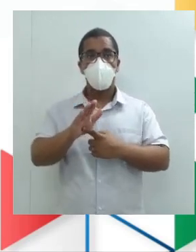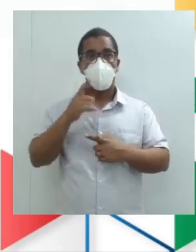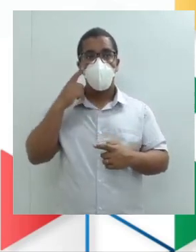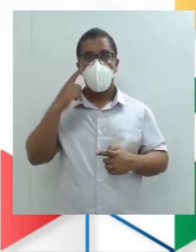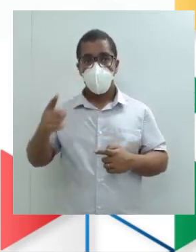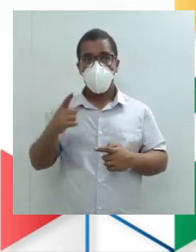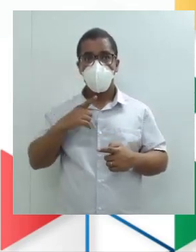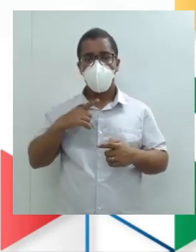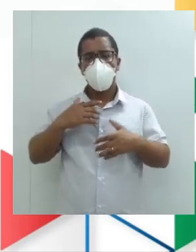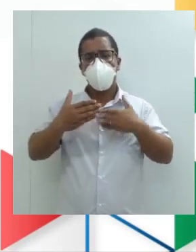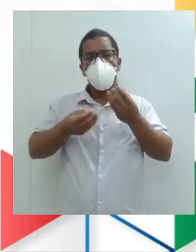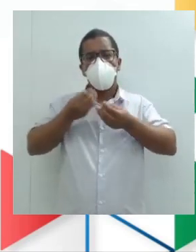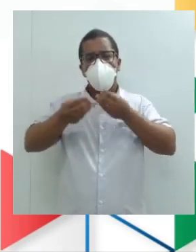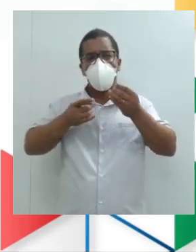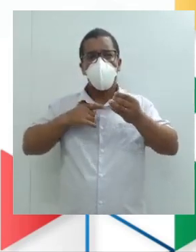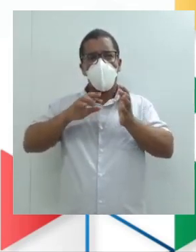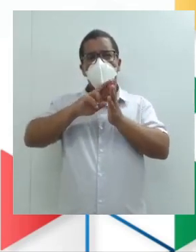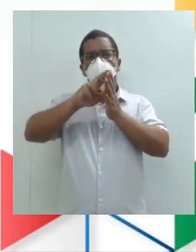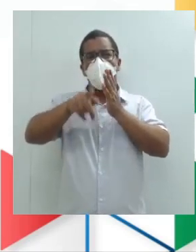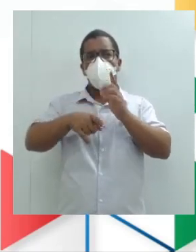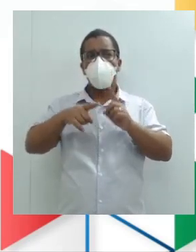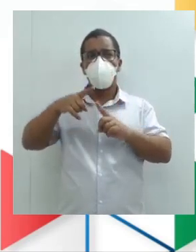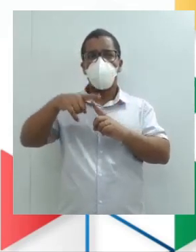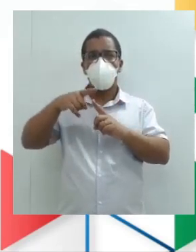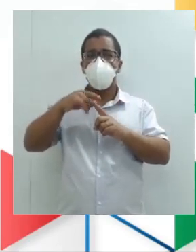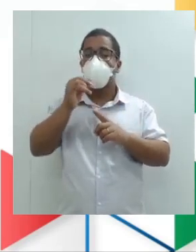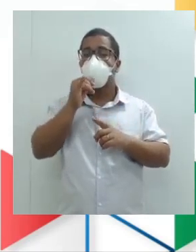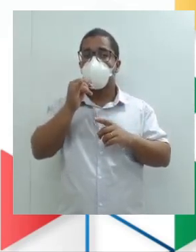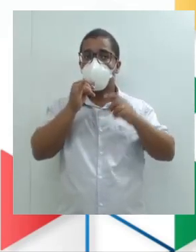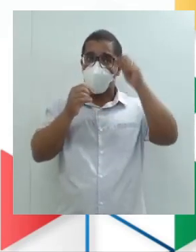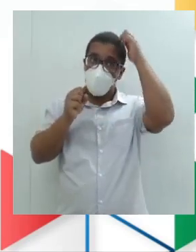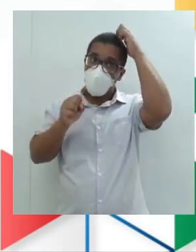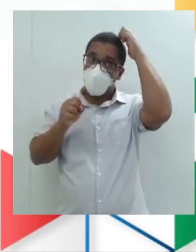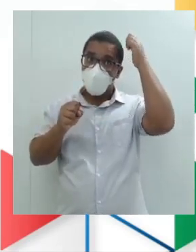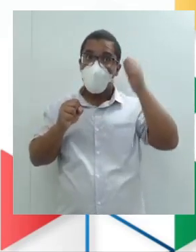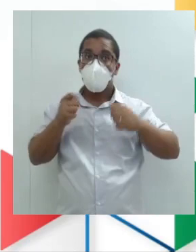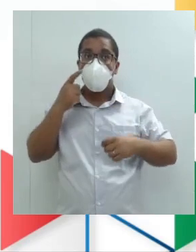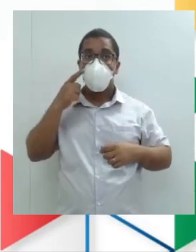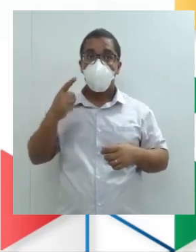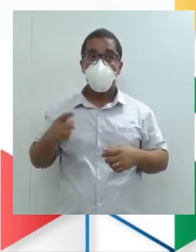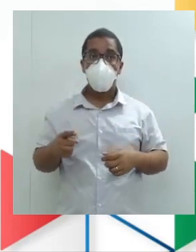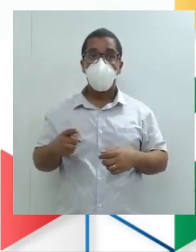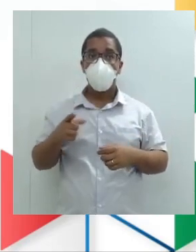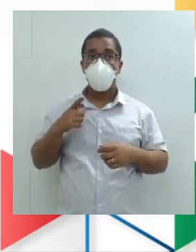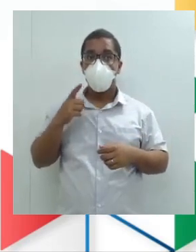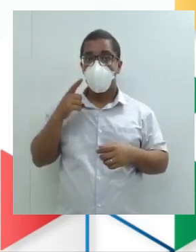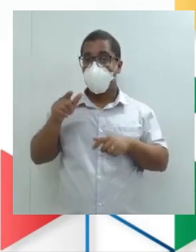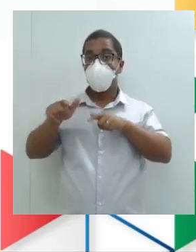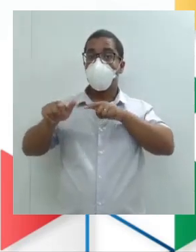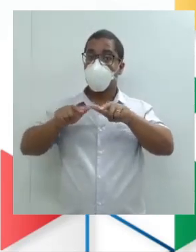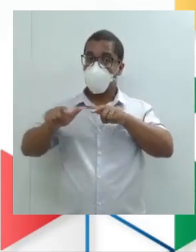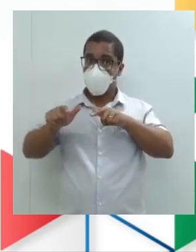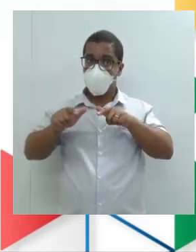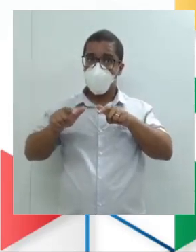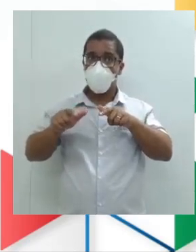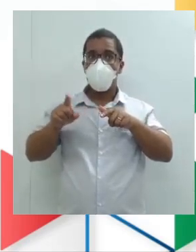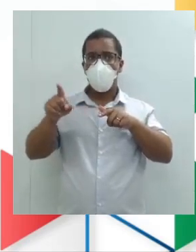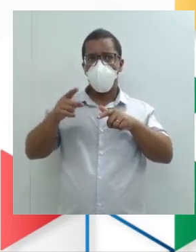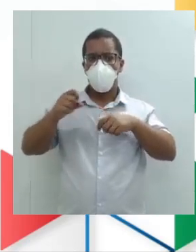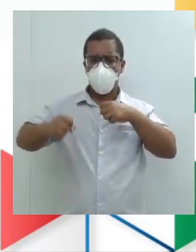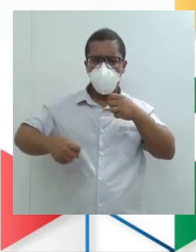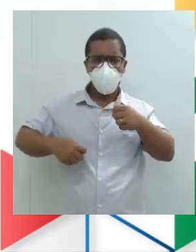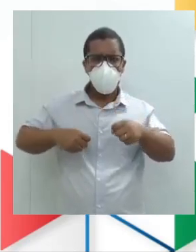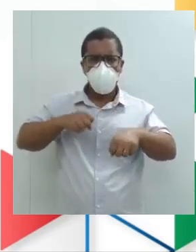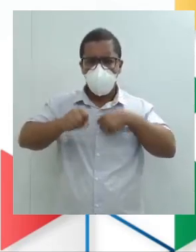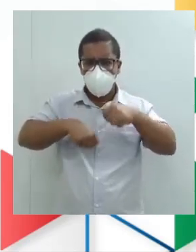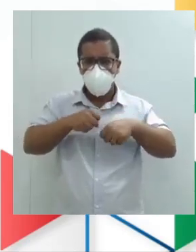atletismo vivenciado de várias formas. Então, por exemplo, a gente poderia considerar aí o atletismo enquanto trabalho, porque o atleta ele